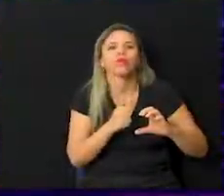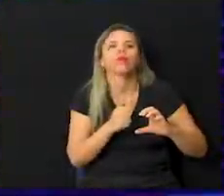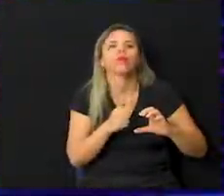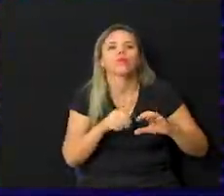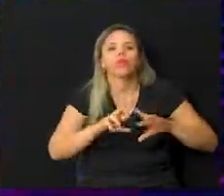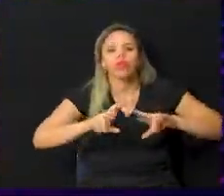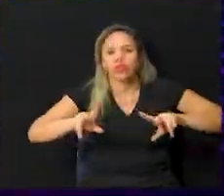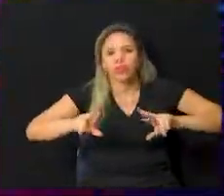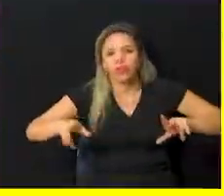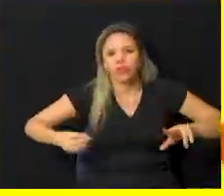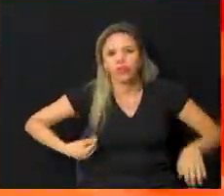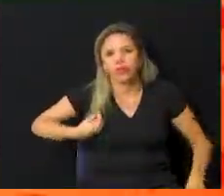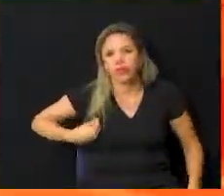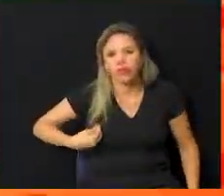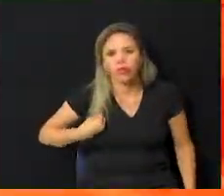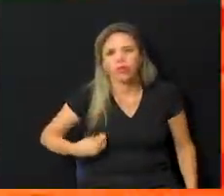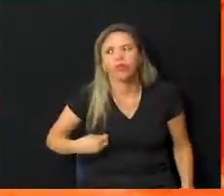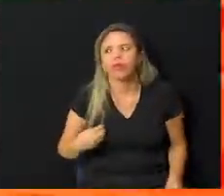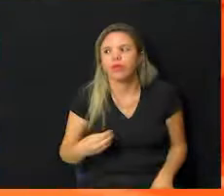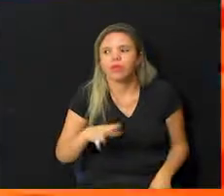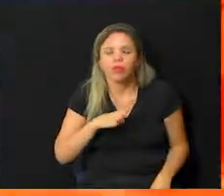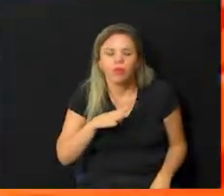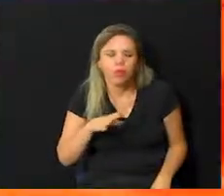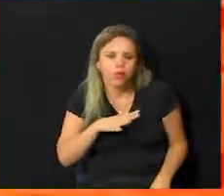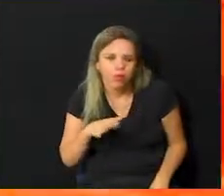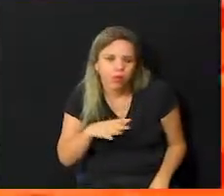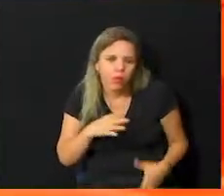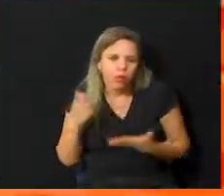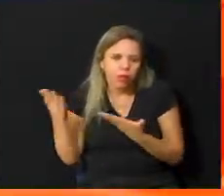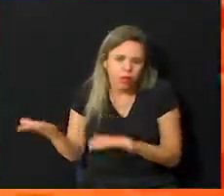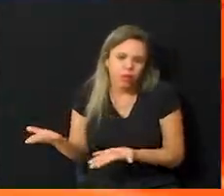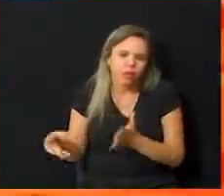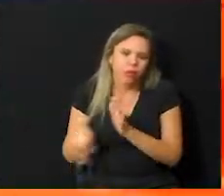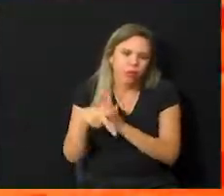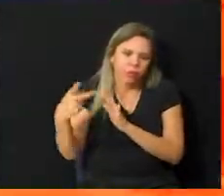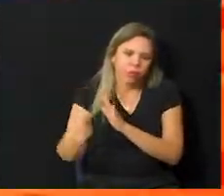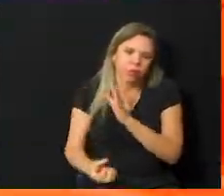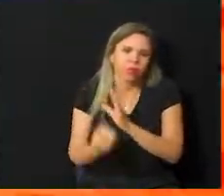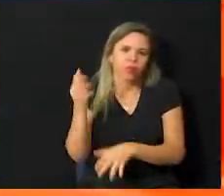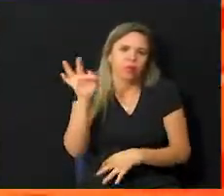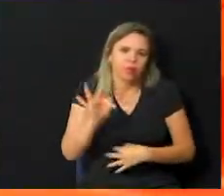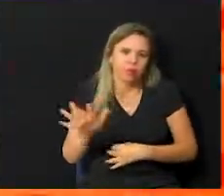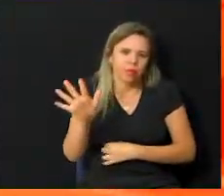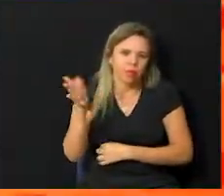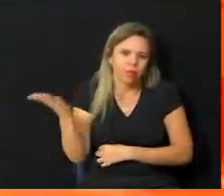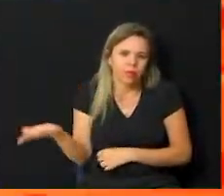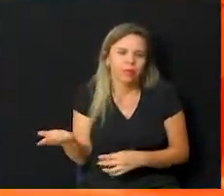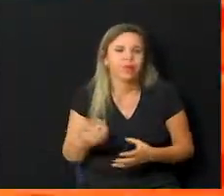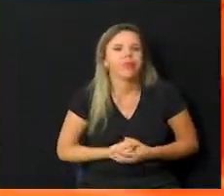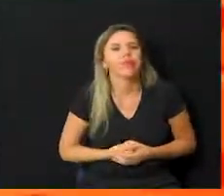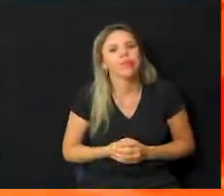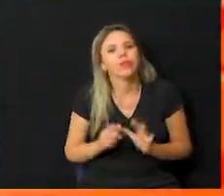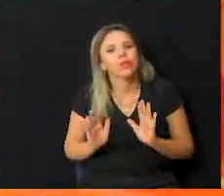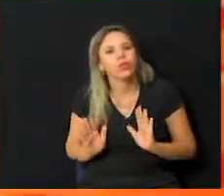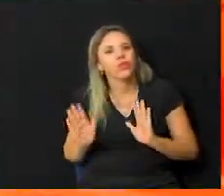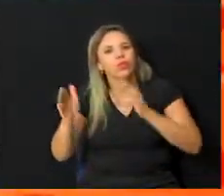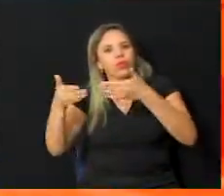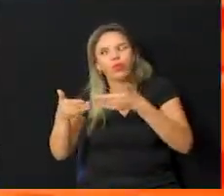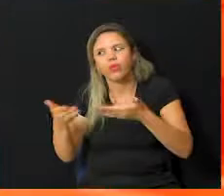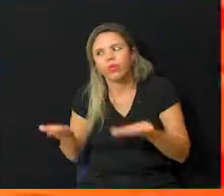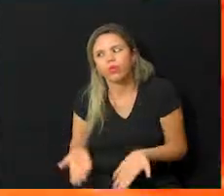em mundos completamente diferentes. Se passa na minha cidade natal, que é Campos dos Goytacazes, e é um romance universitário, então assim, é